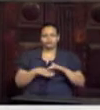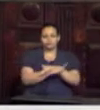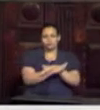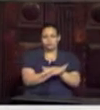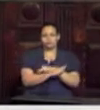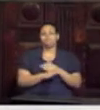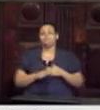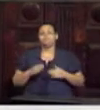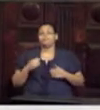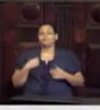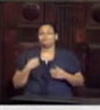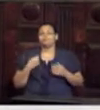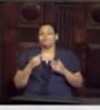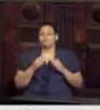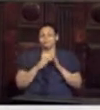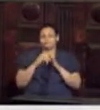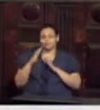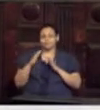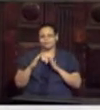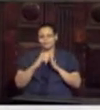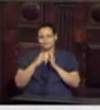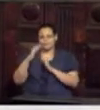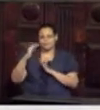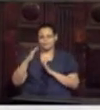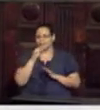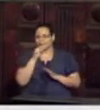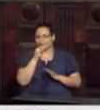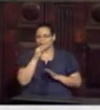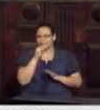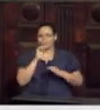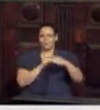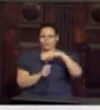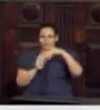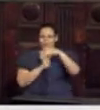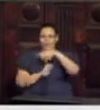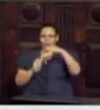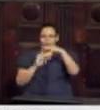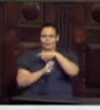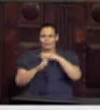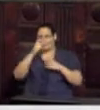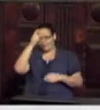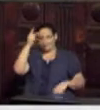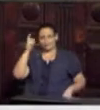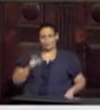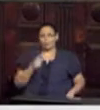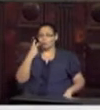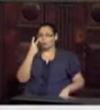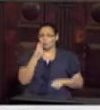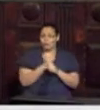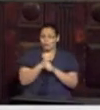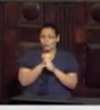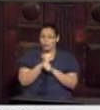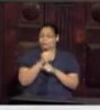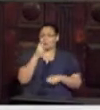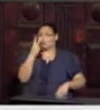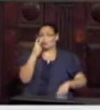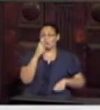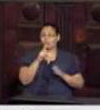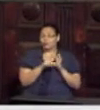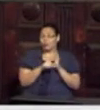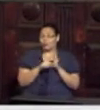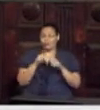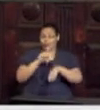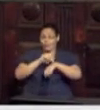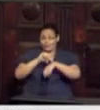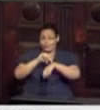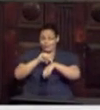com seus recursos de pessoal e de maquinário leva 2 horas para distribuir